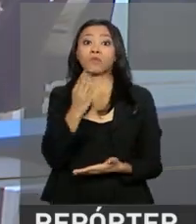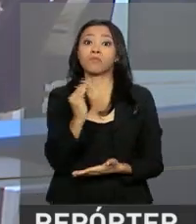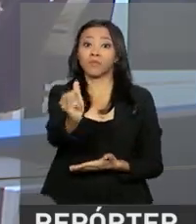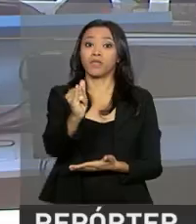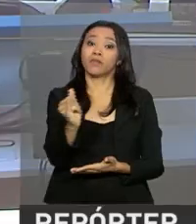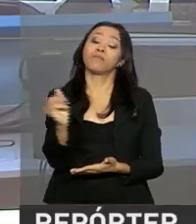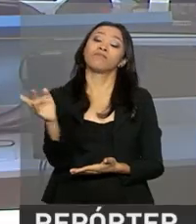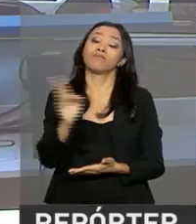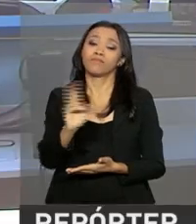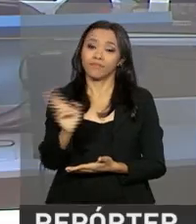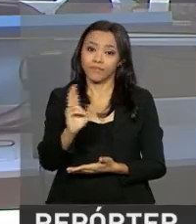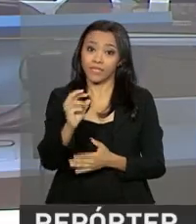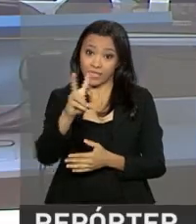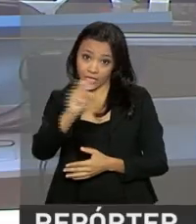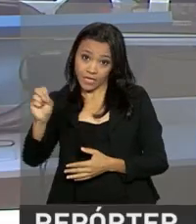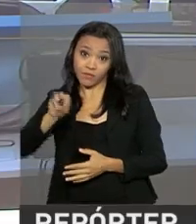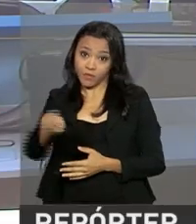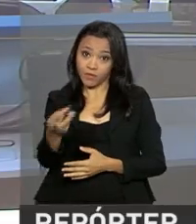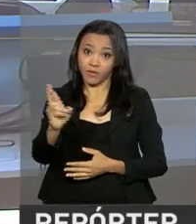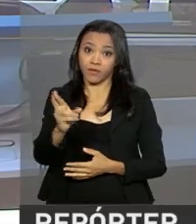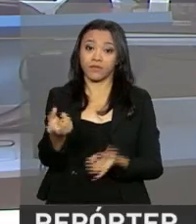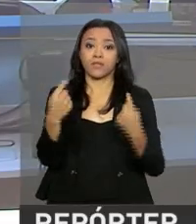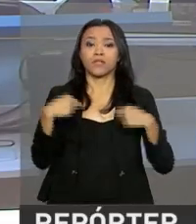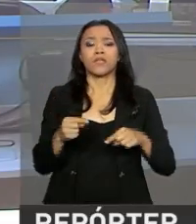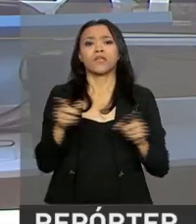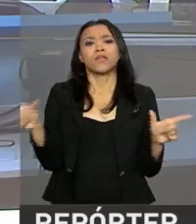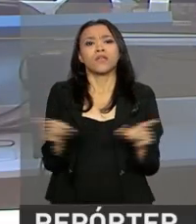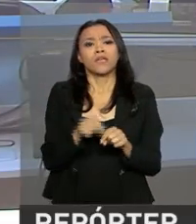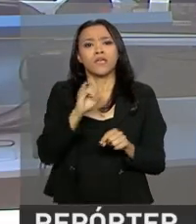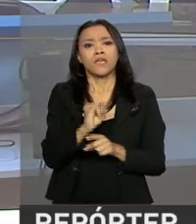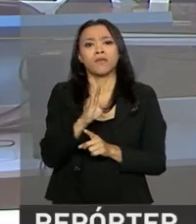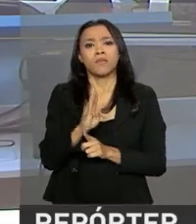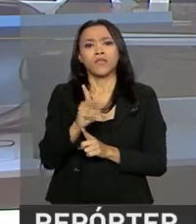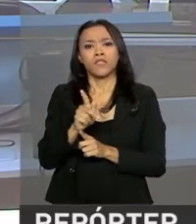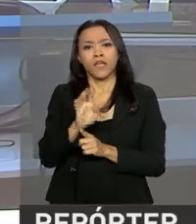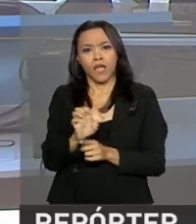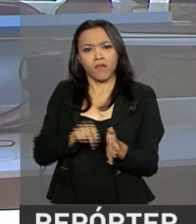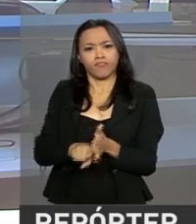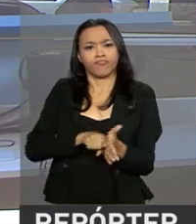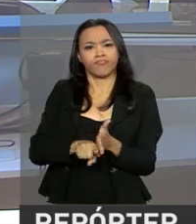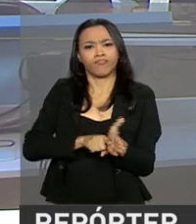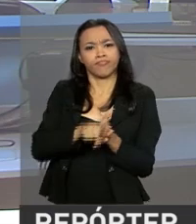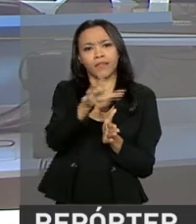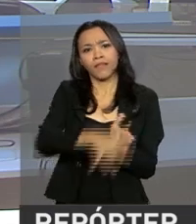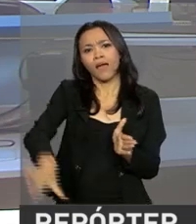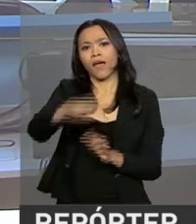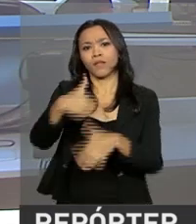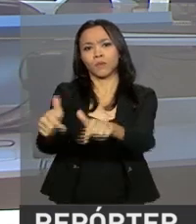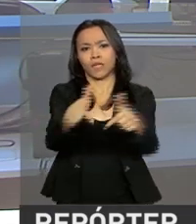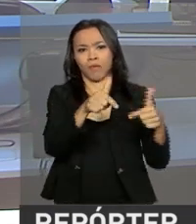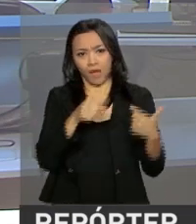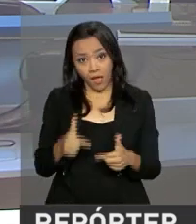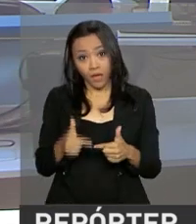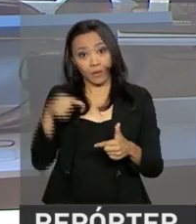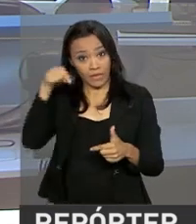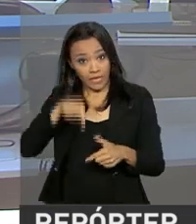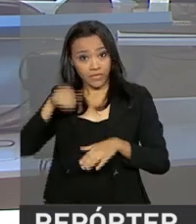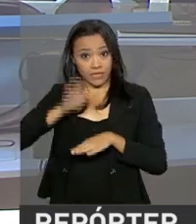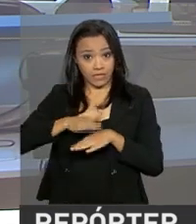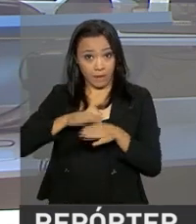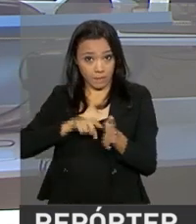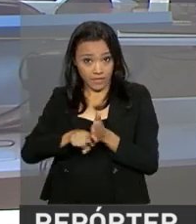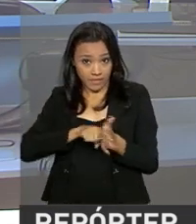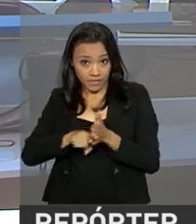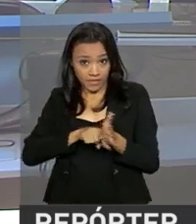Mea e o IBGE lançou novos indicadores do mercado de trabalho entre as informações analisadas dentro da pesquisa Nacional